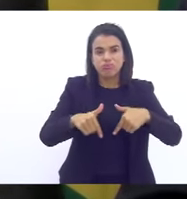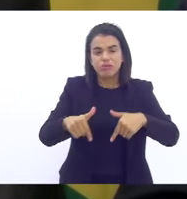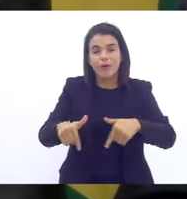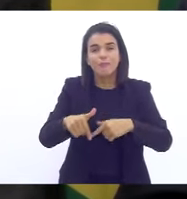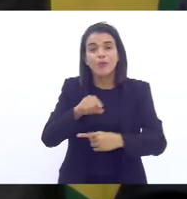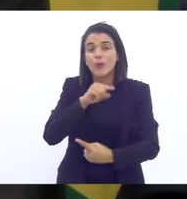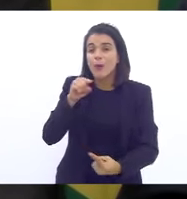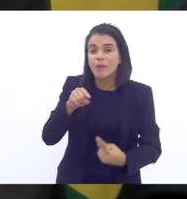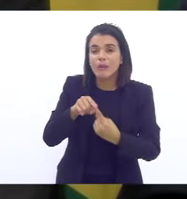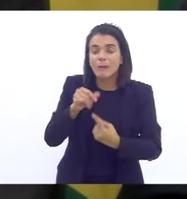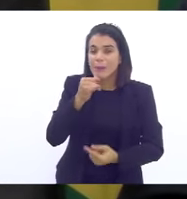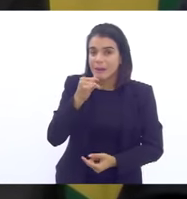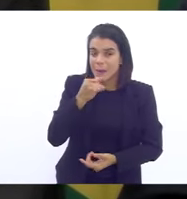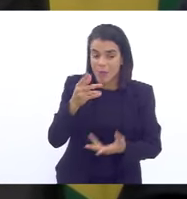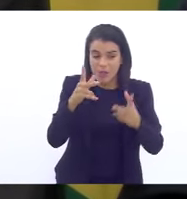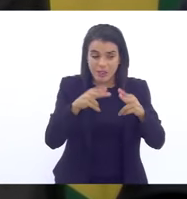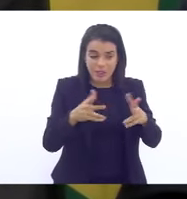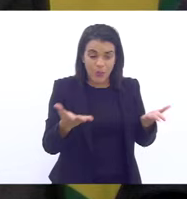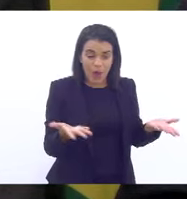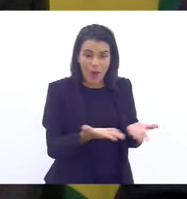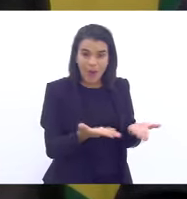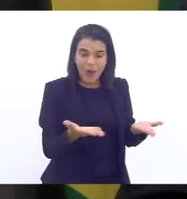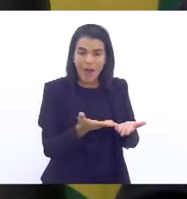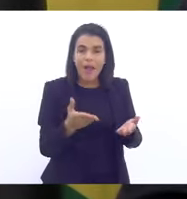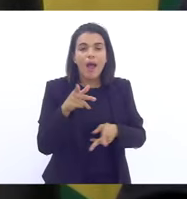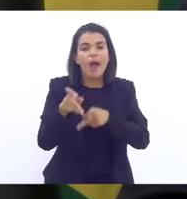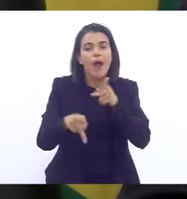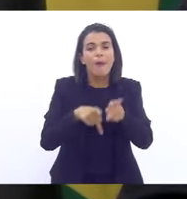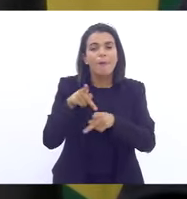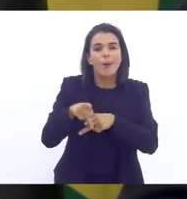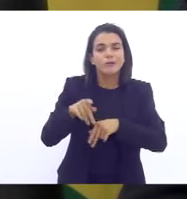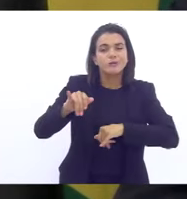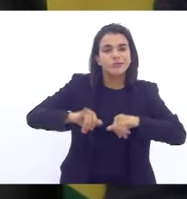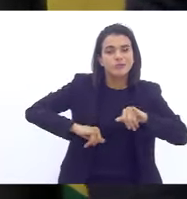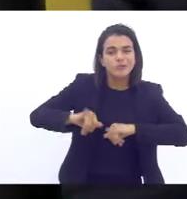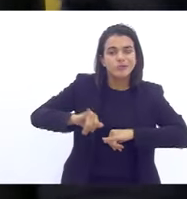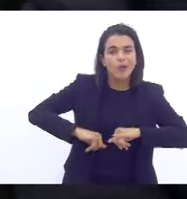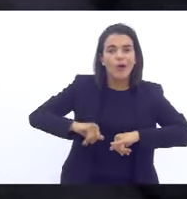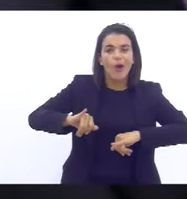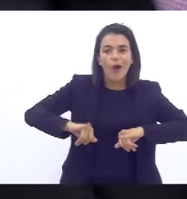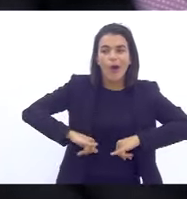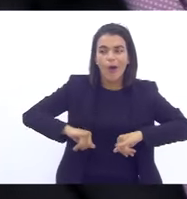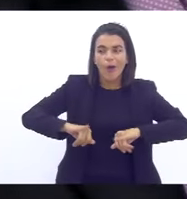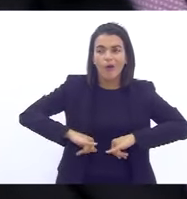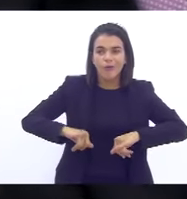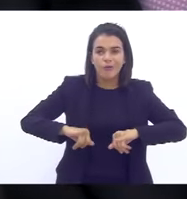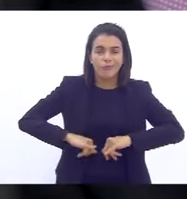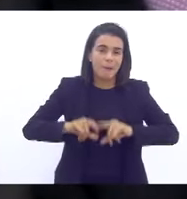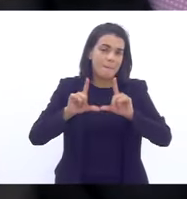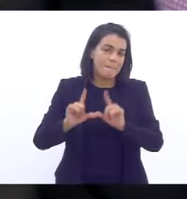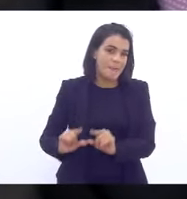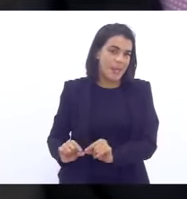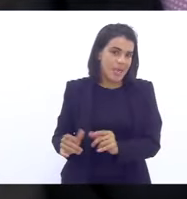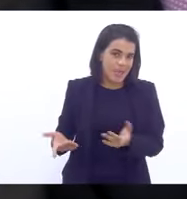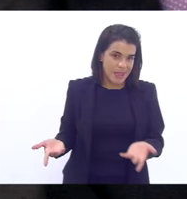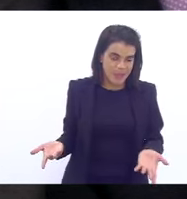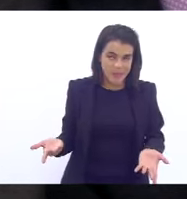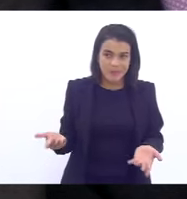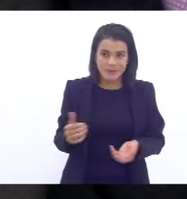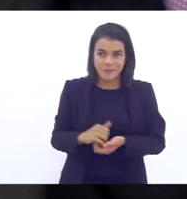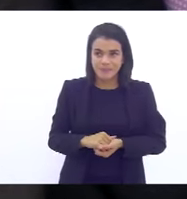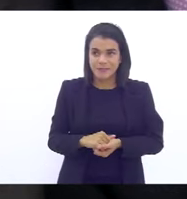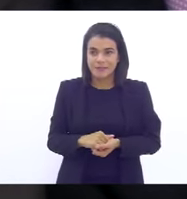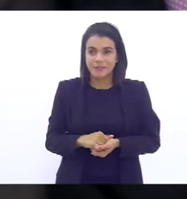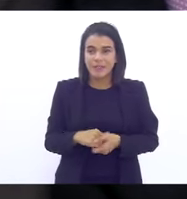viesse a acontecer uma situação como essa, a população não viesse a sofrer diante da manutenção mal prestada à